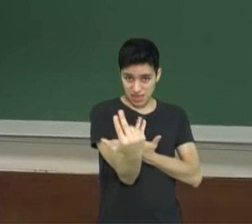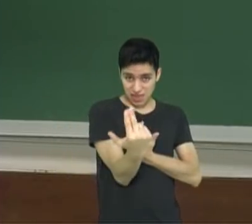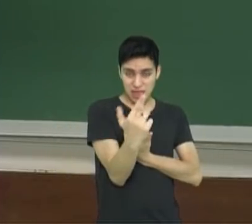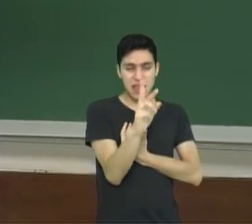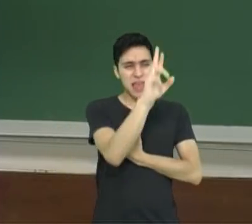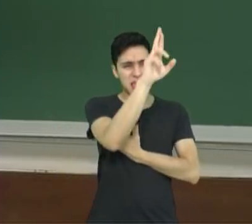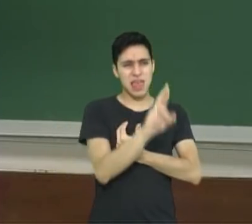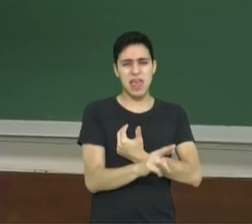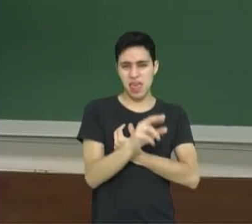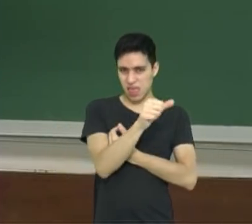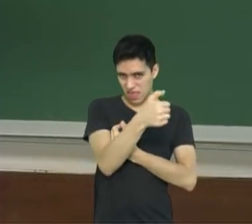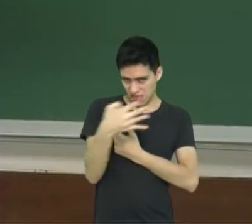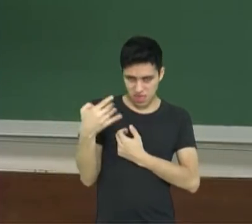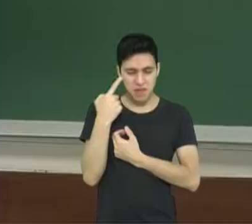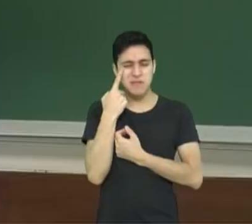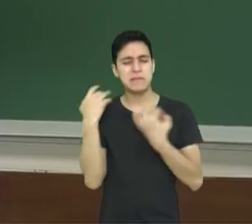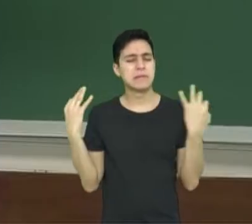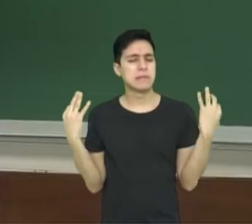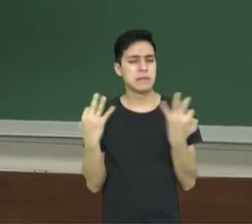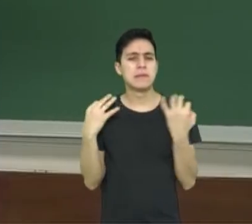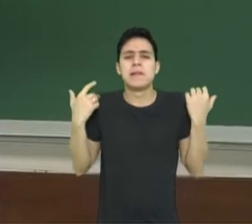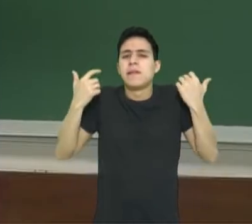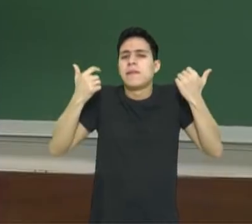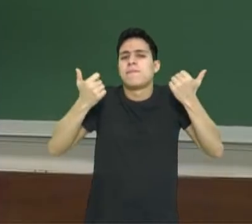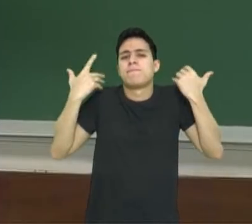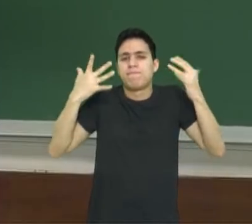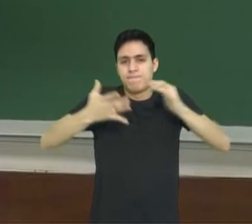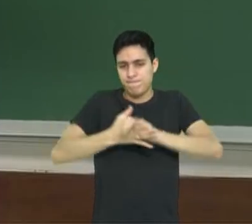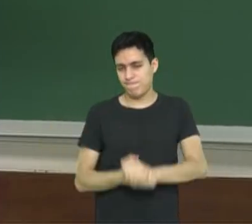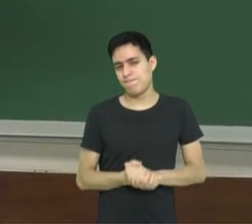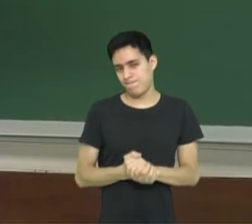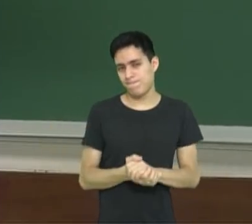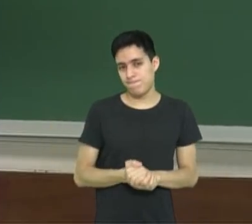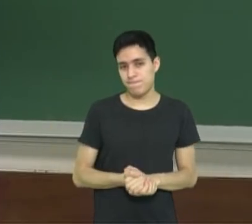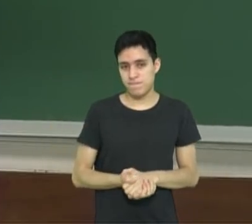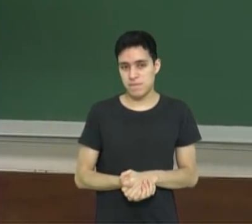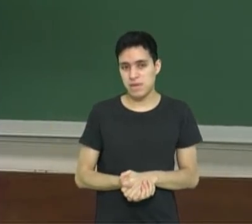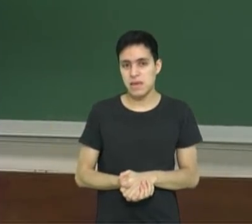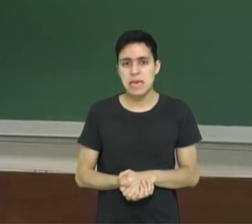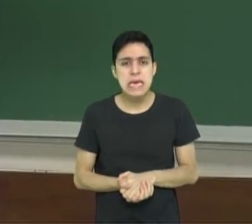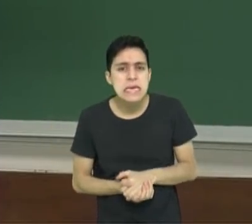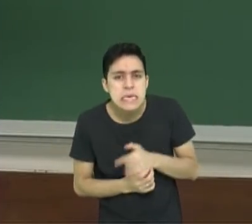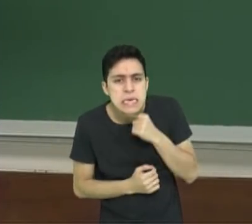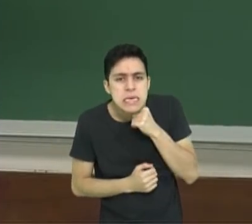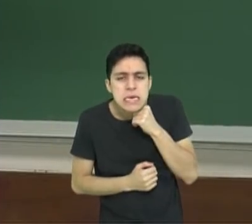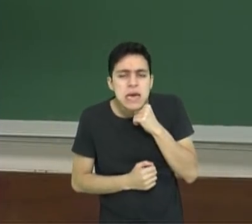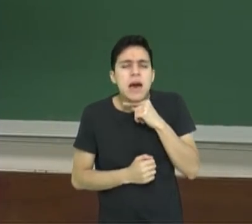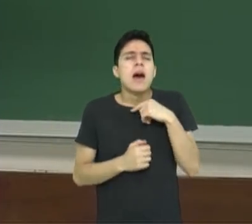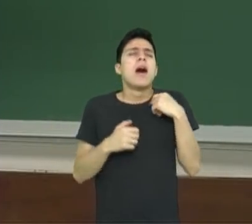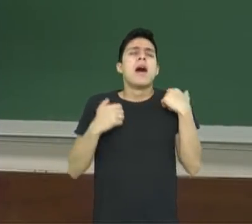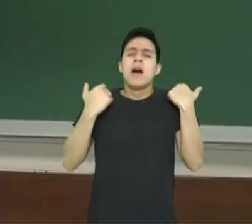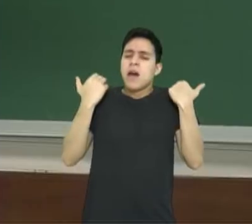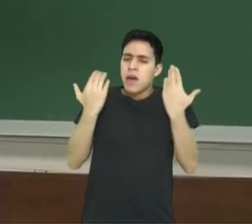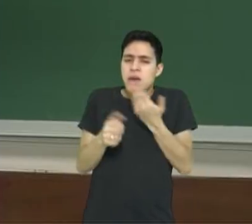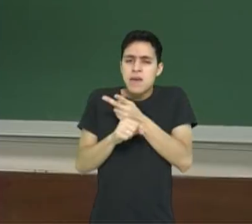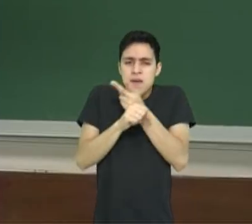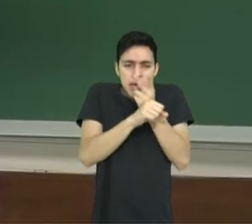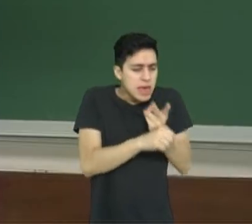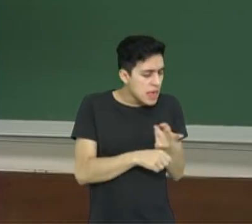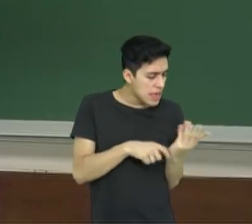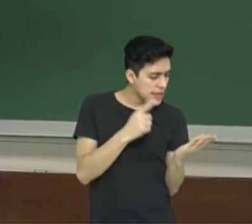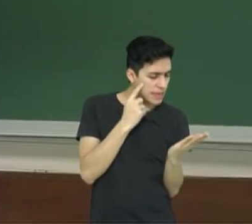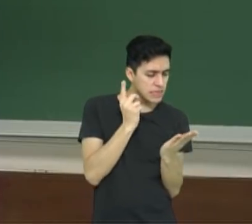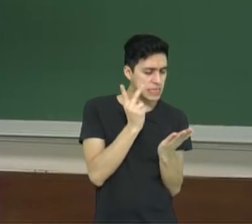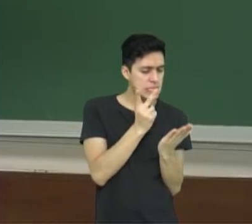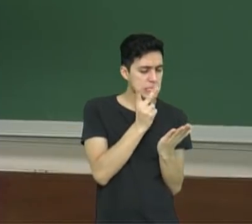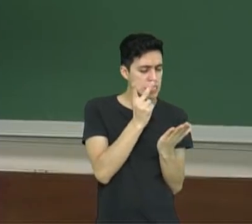também? Deu? Muito bem, é isso mesmo. Não deu? Procura o teu erro